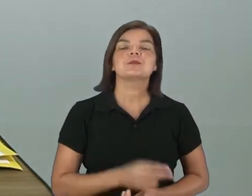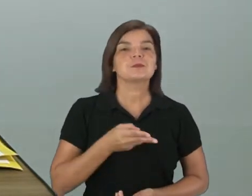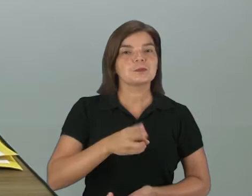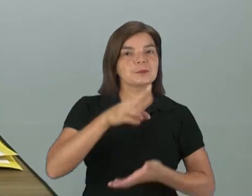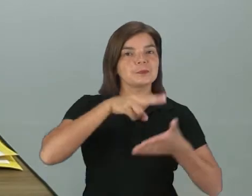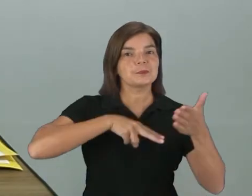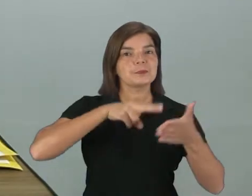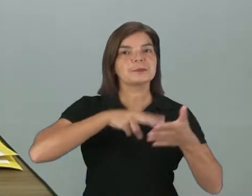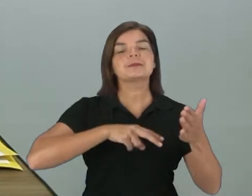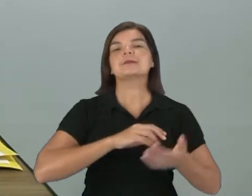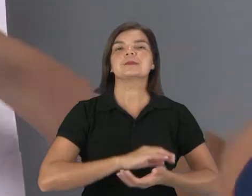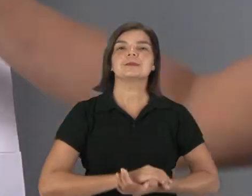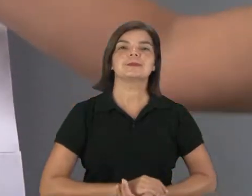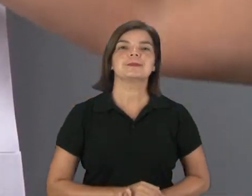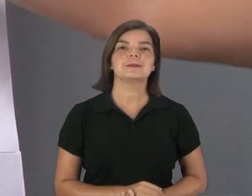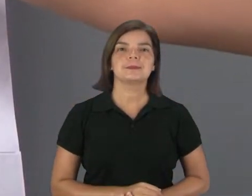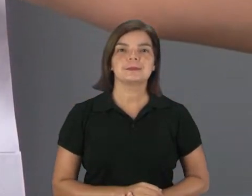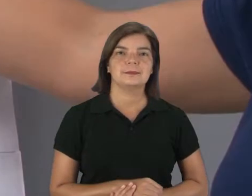leitura.